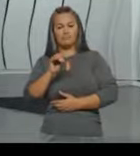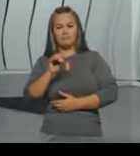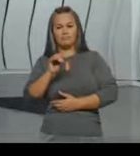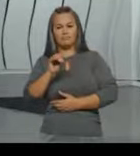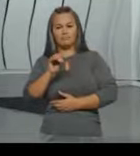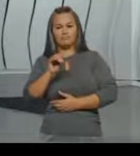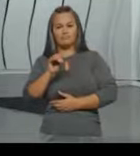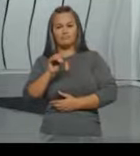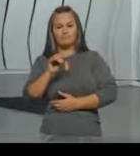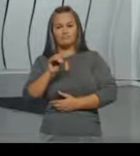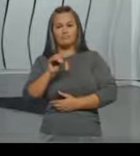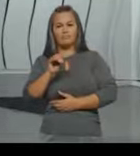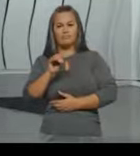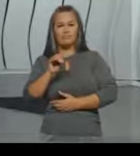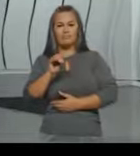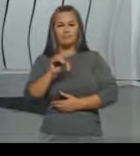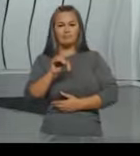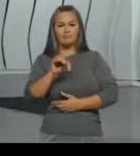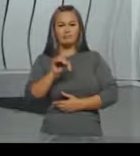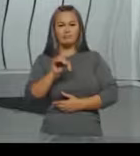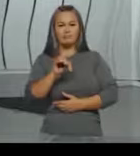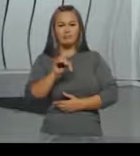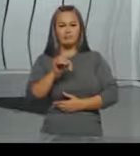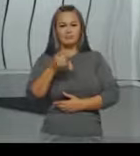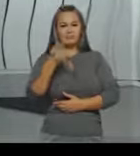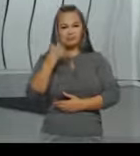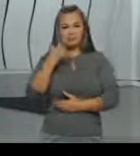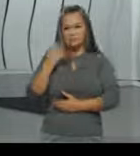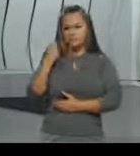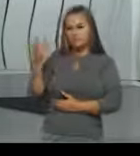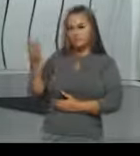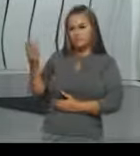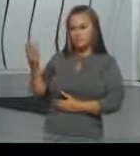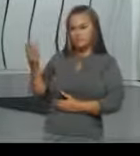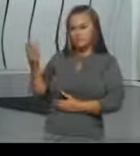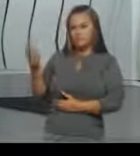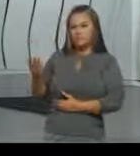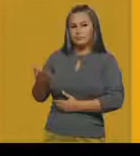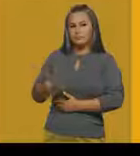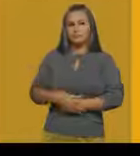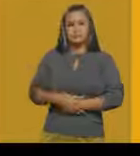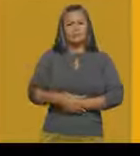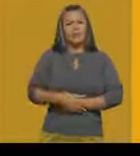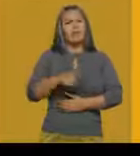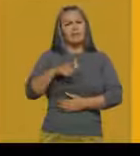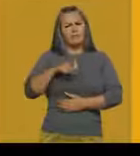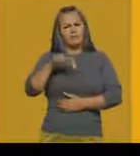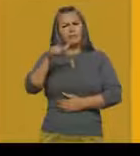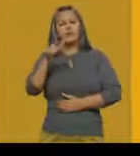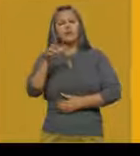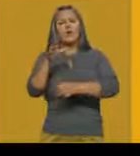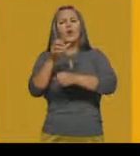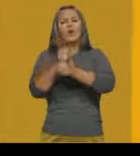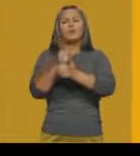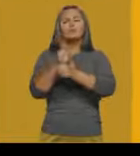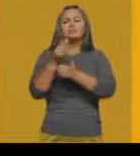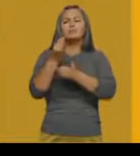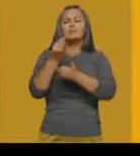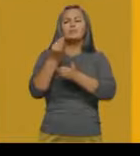Beleza? Olha só, vamos apagar aqui agora. Tem uma outra unidade de medida que quase ninguém usa, que é